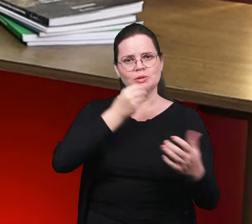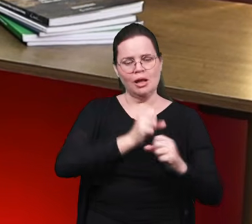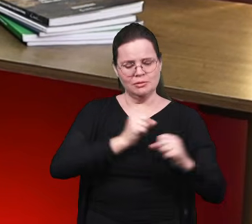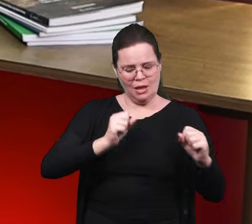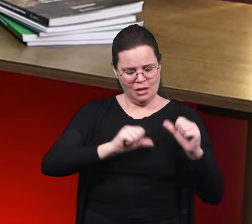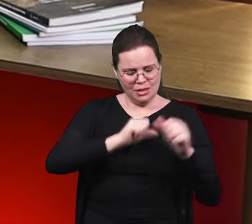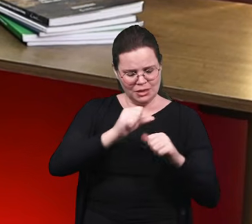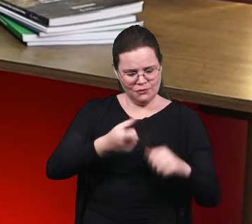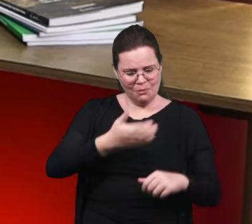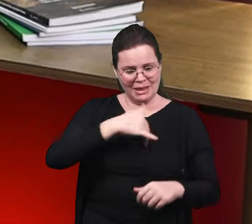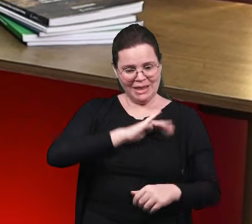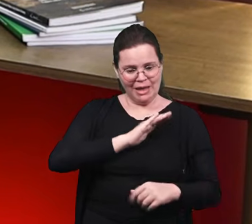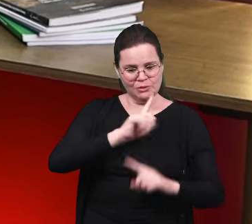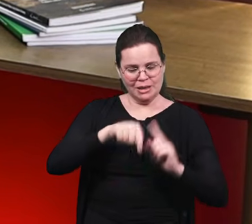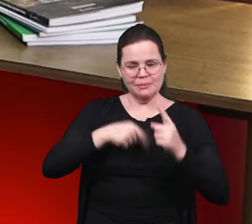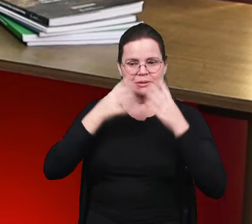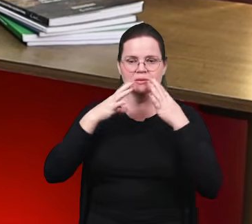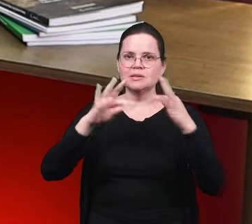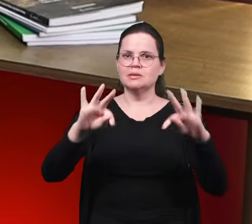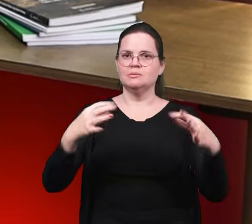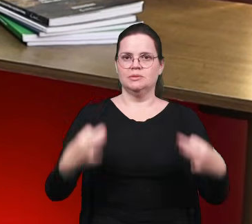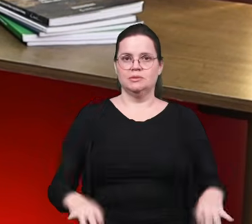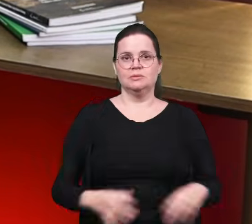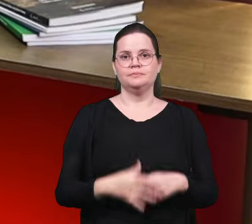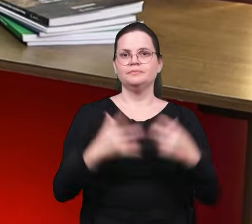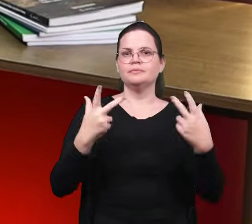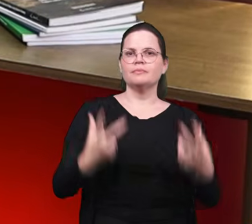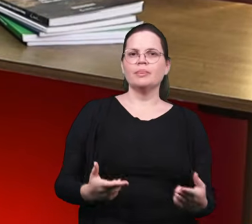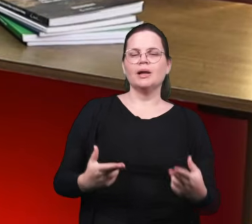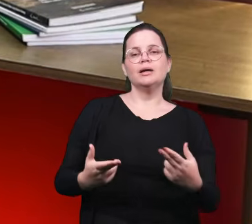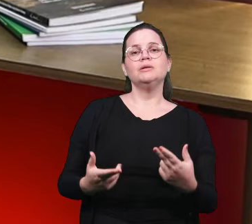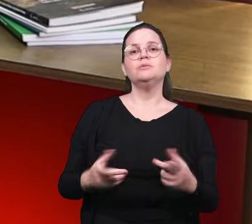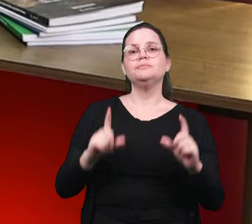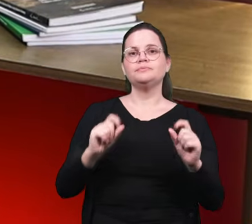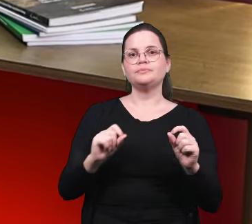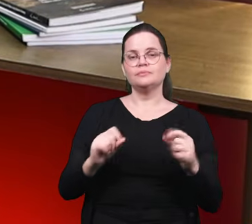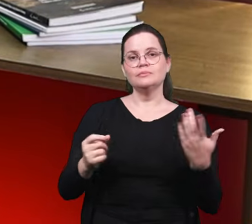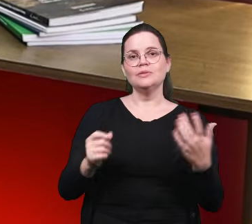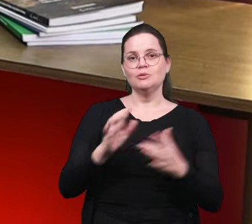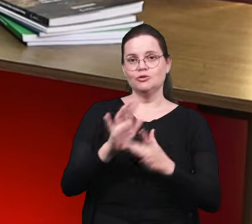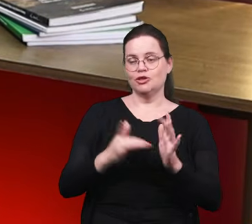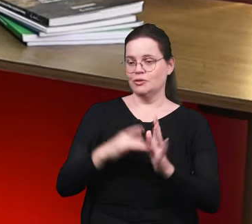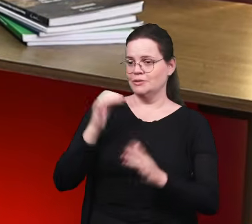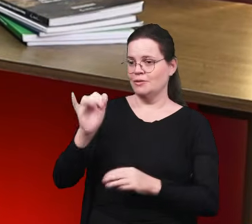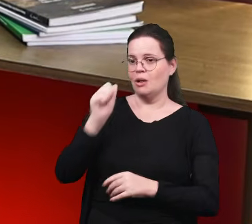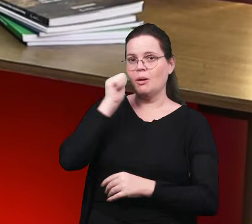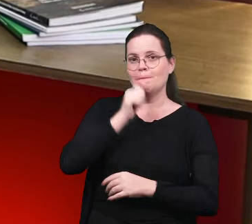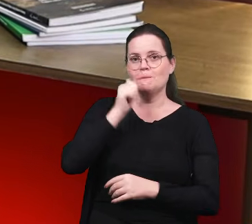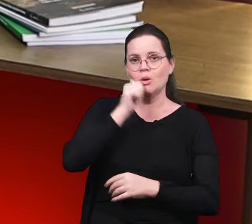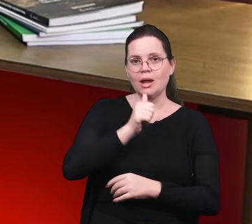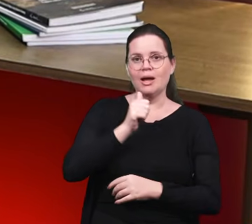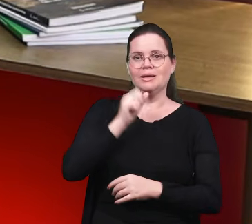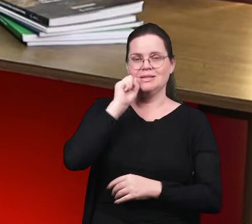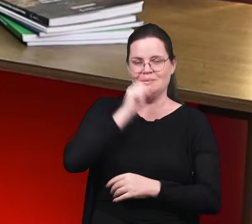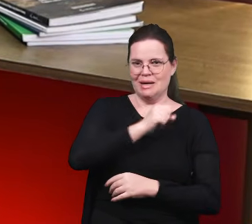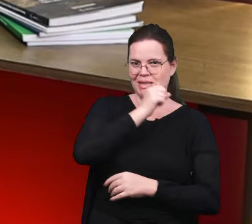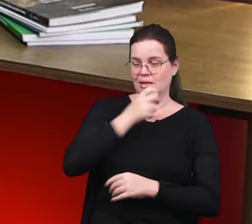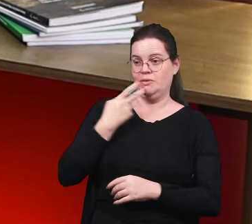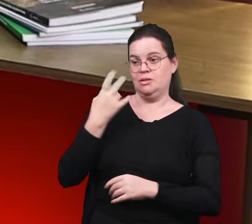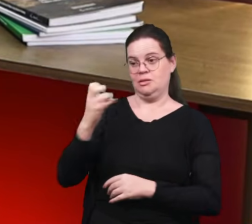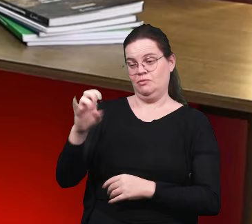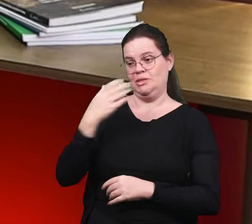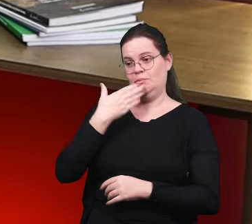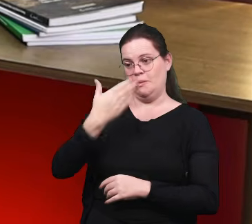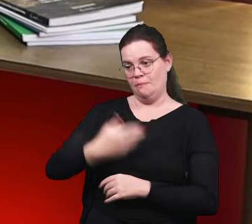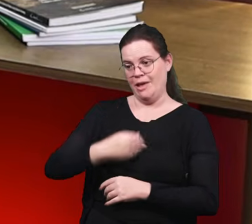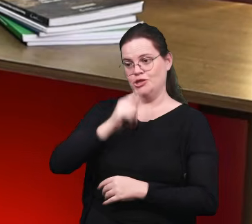conhecesse quem te pede água, tu lhe pedirias água e eu te daria. É a fonte que jorra de dentro para fora. Né? Sim. É uma